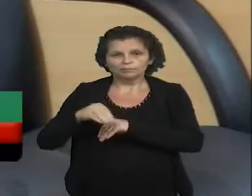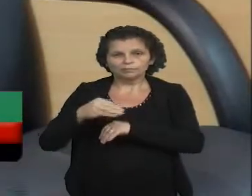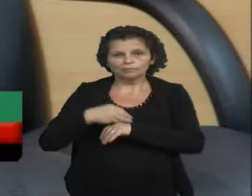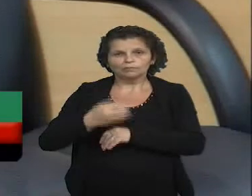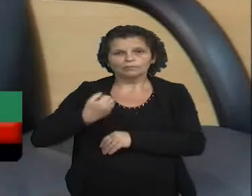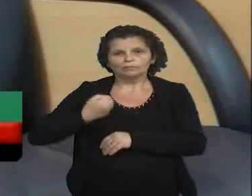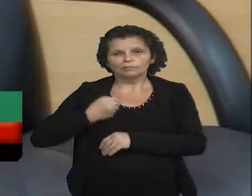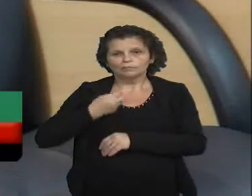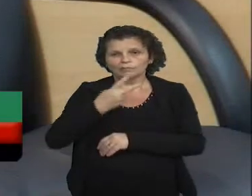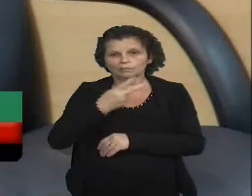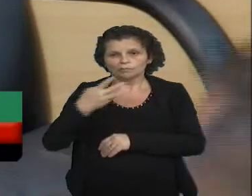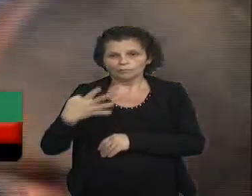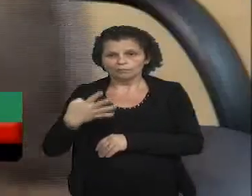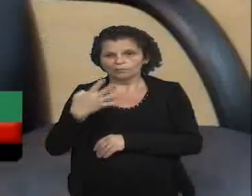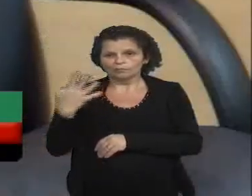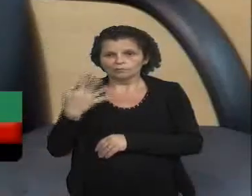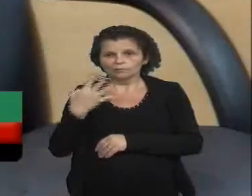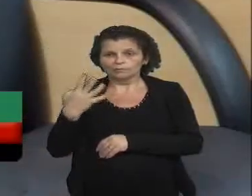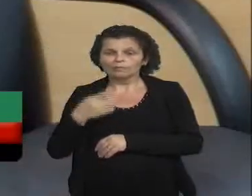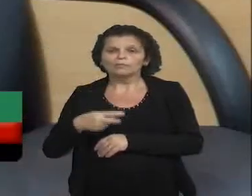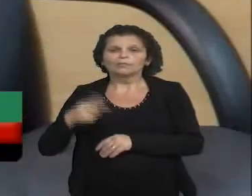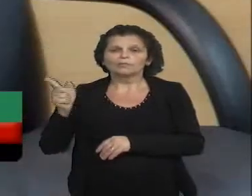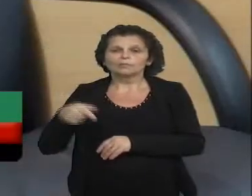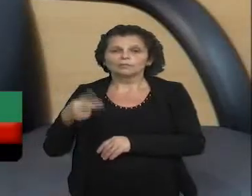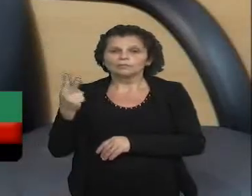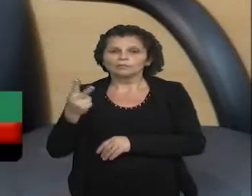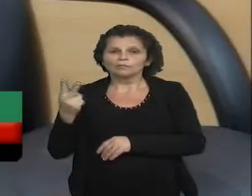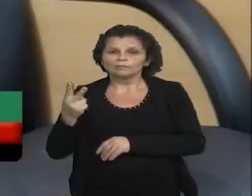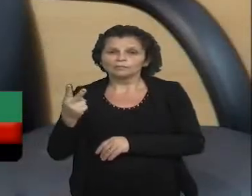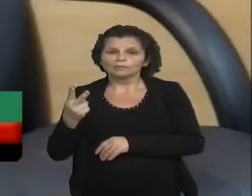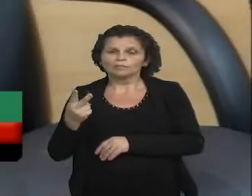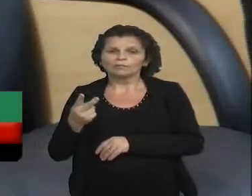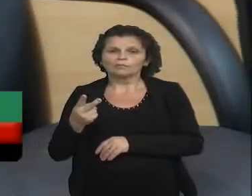Indicação de número 2044 de